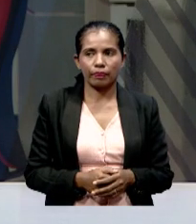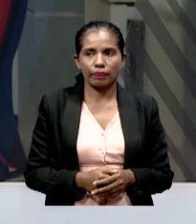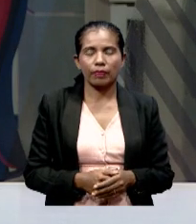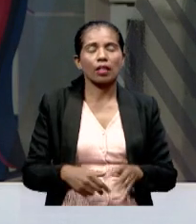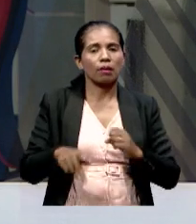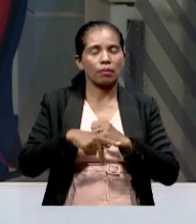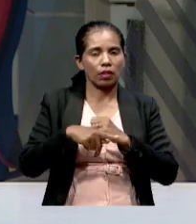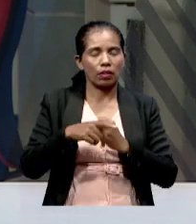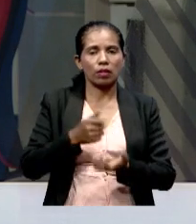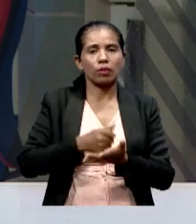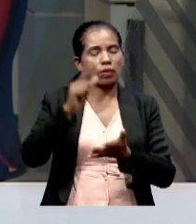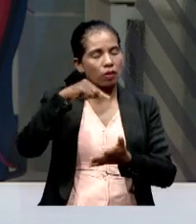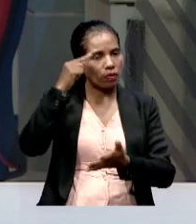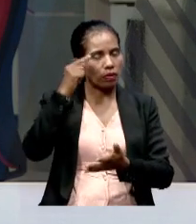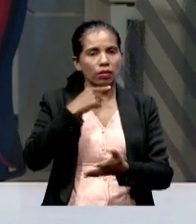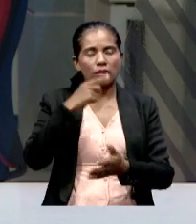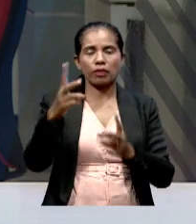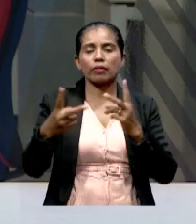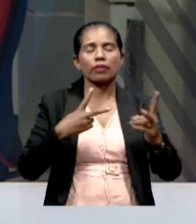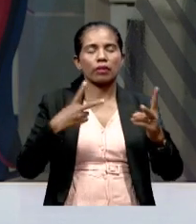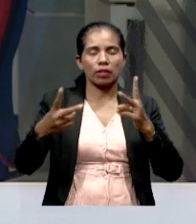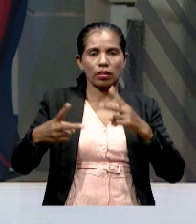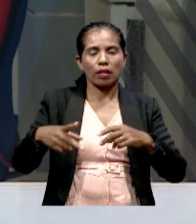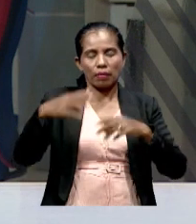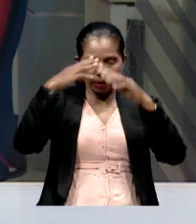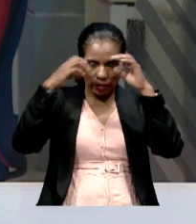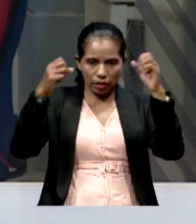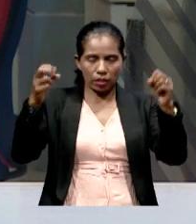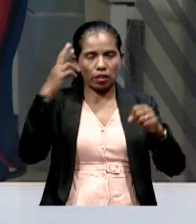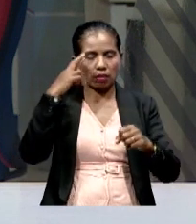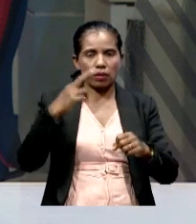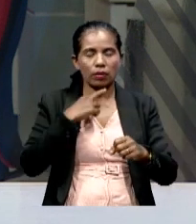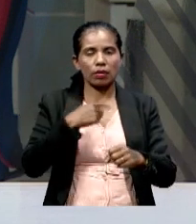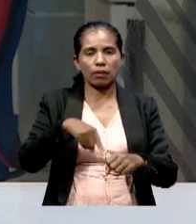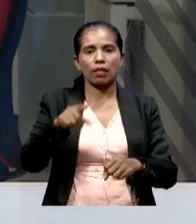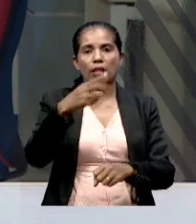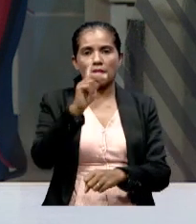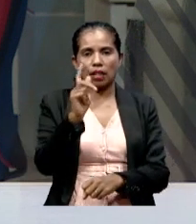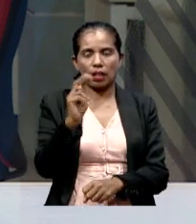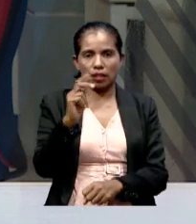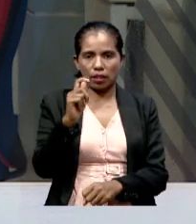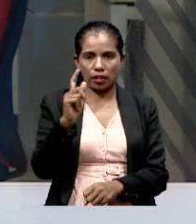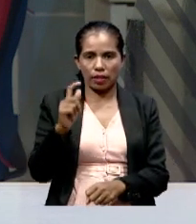Bancada apoia o governo questiona a visita do presidente da República, José Ramos Ortaniam, ba NTT.